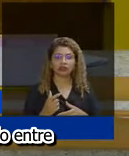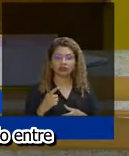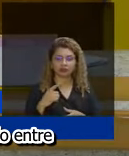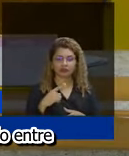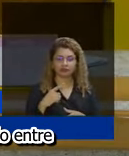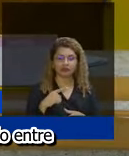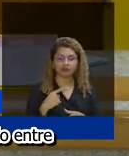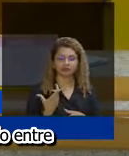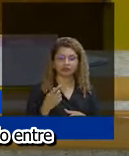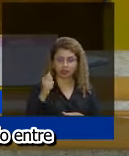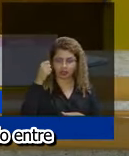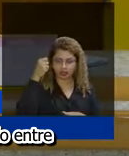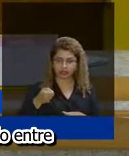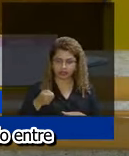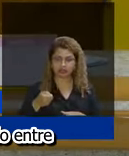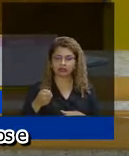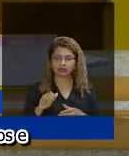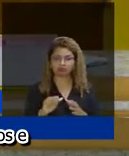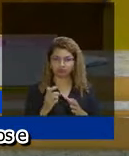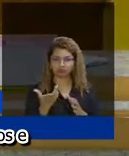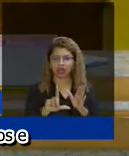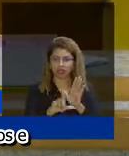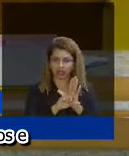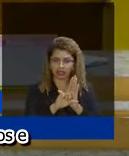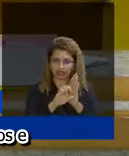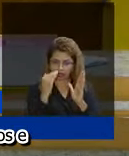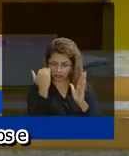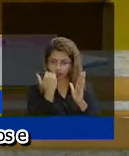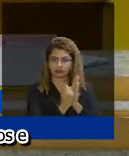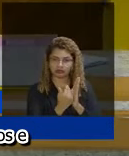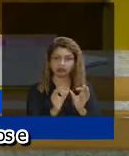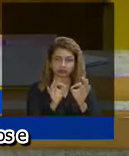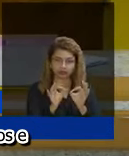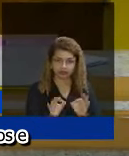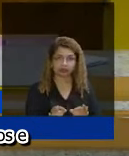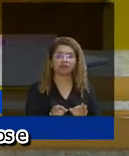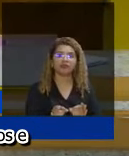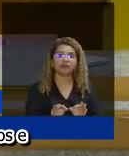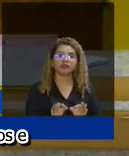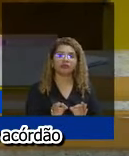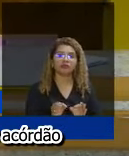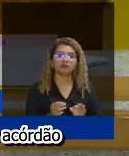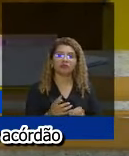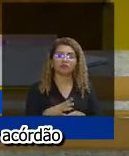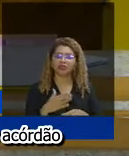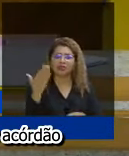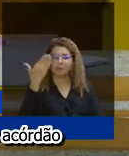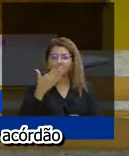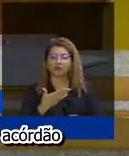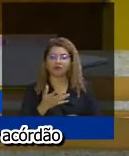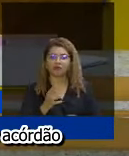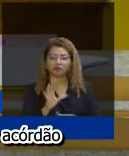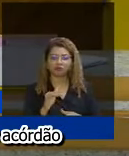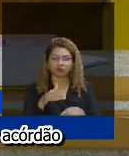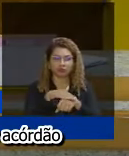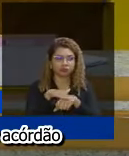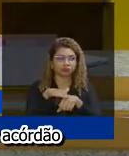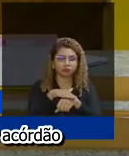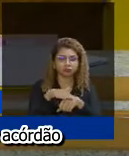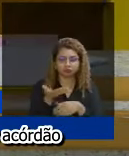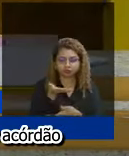elementos da decisão e não entre a conclusão da Corte sobre a ocorrência dos ilícitos e a prova dos autos, como pretende os